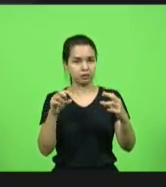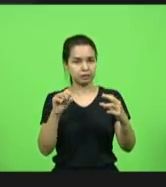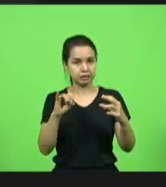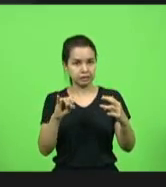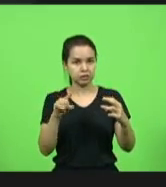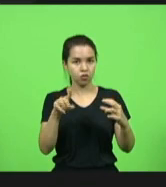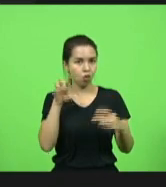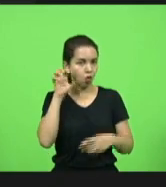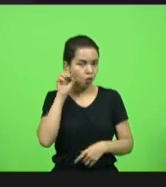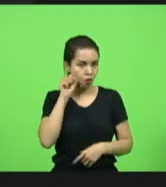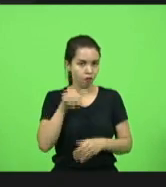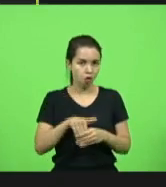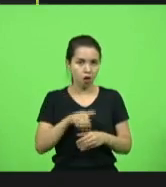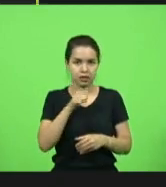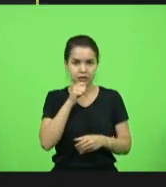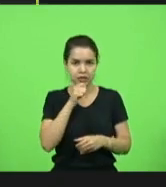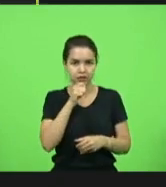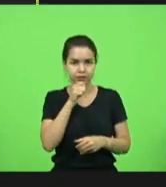de voto,